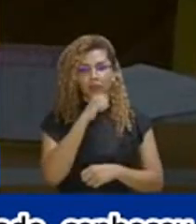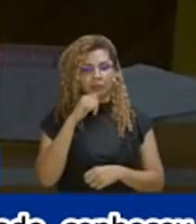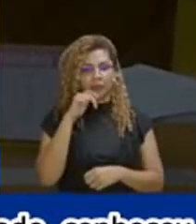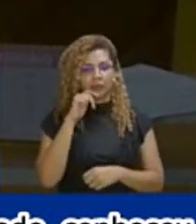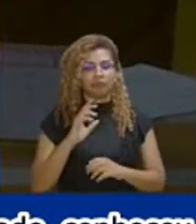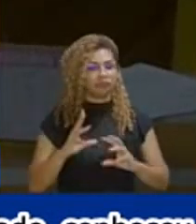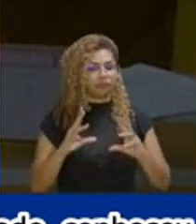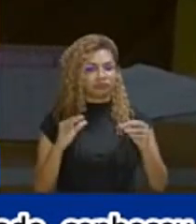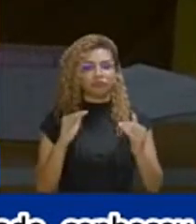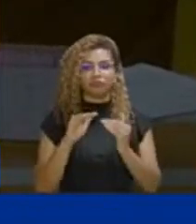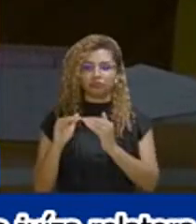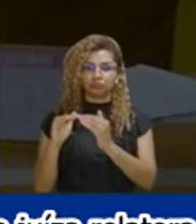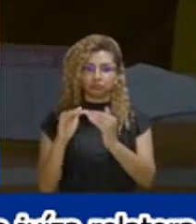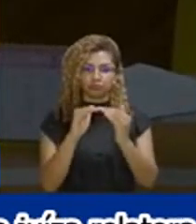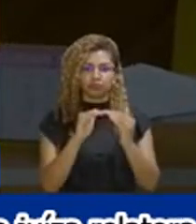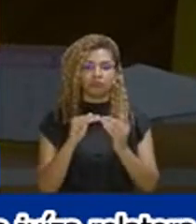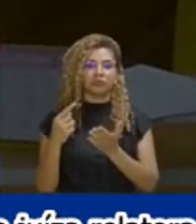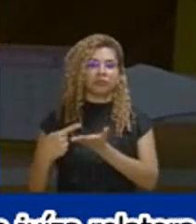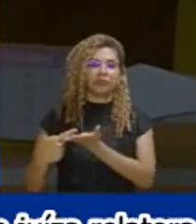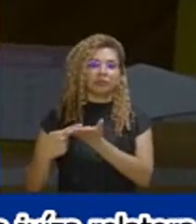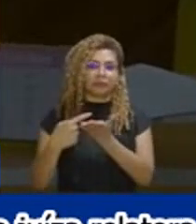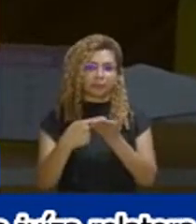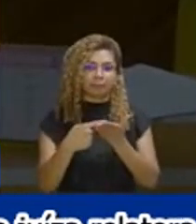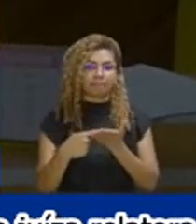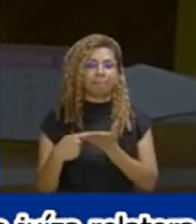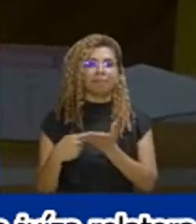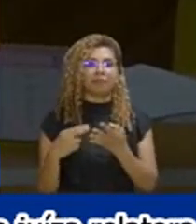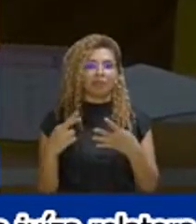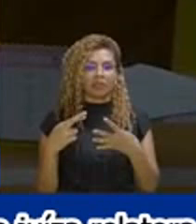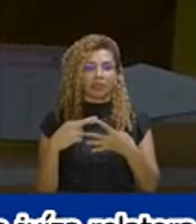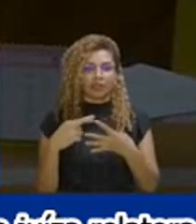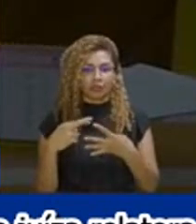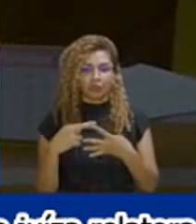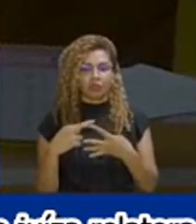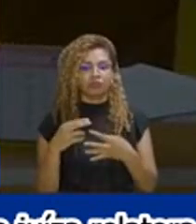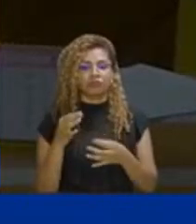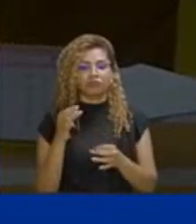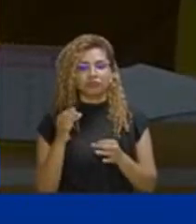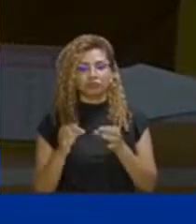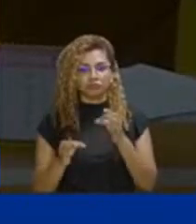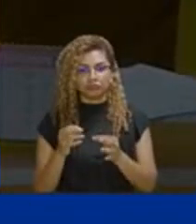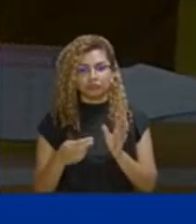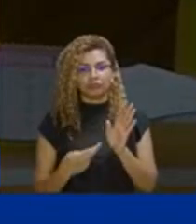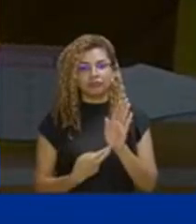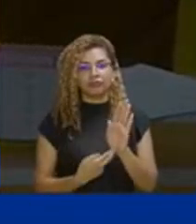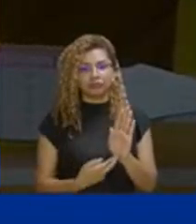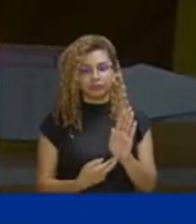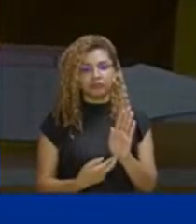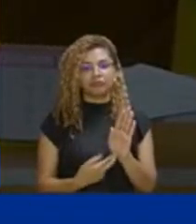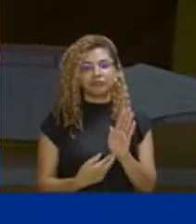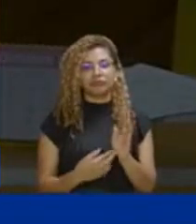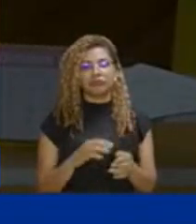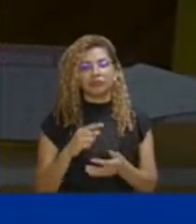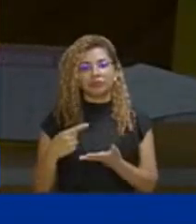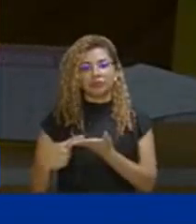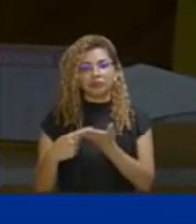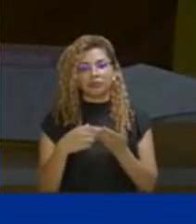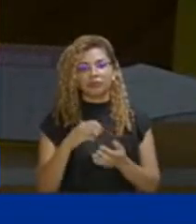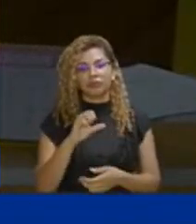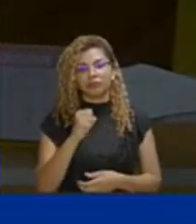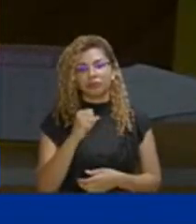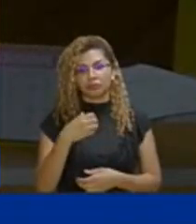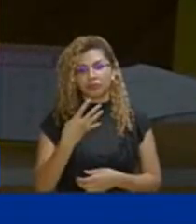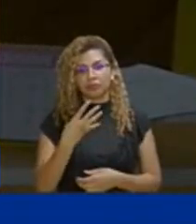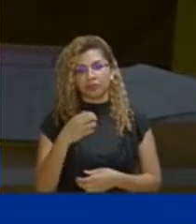por unanimidade, conheceu do recurso e no mérito negou-lhe provimento os termos do voto da juíza relatora. Acórdão 8481, publicado